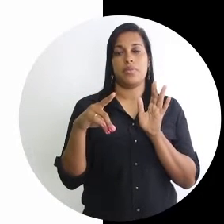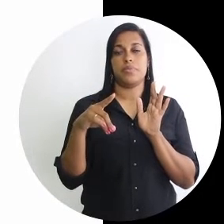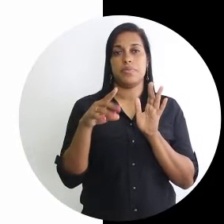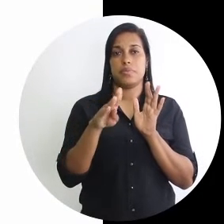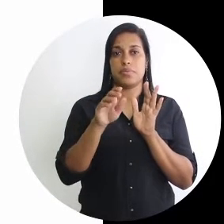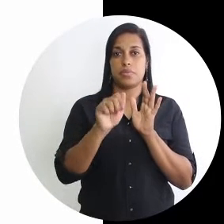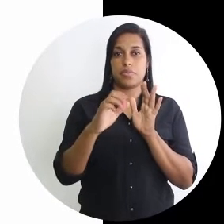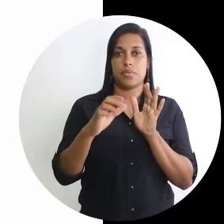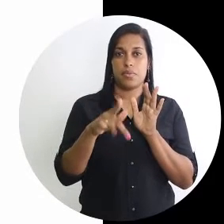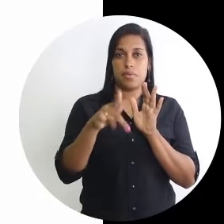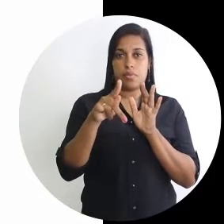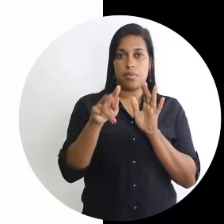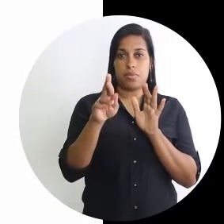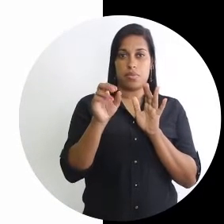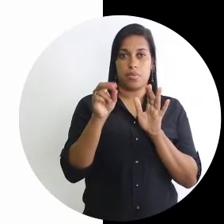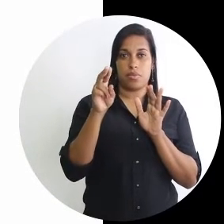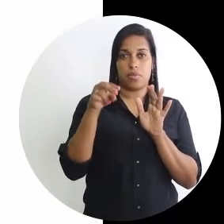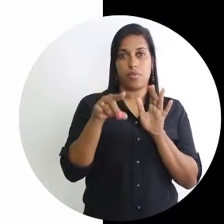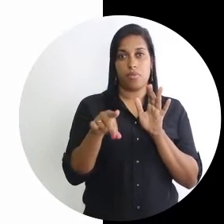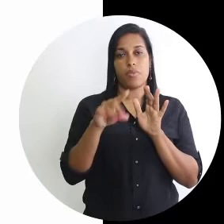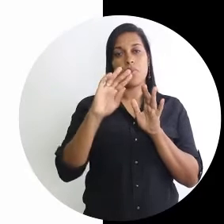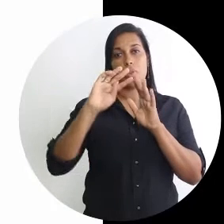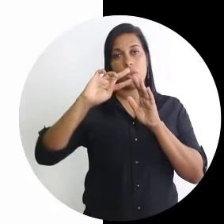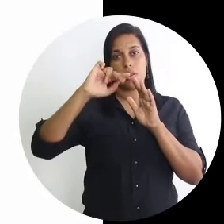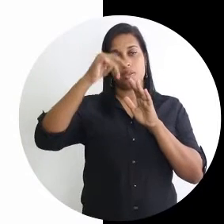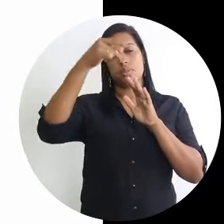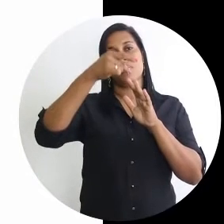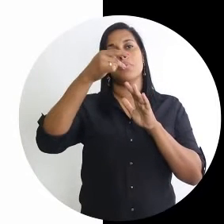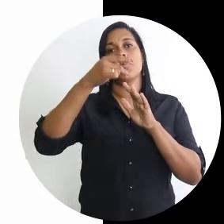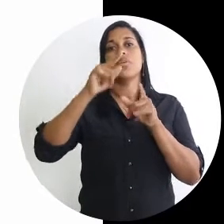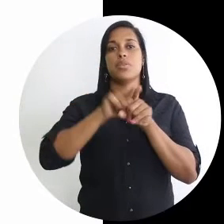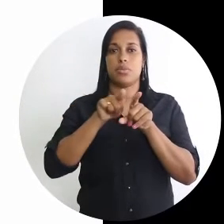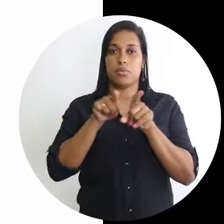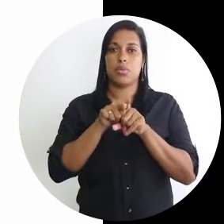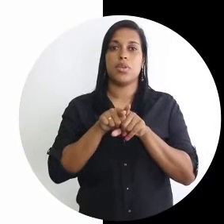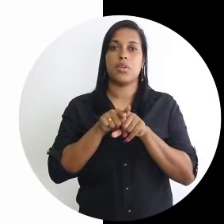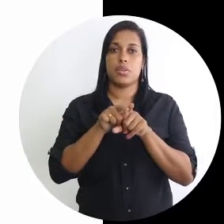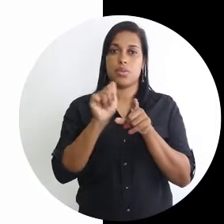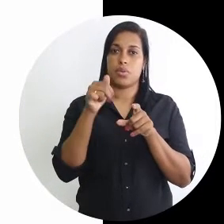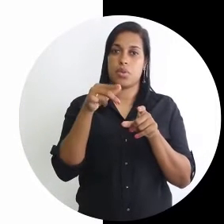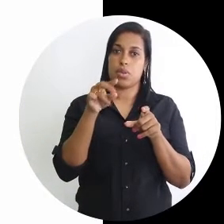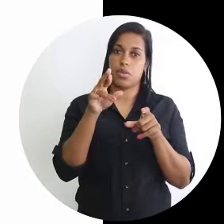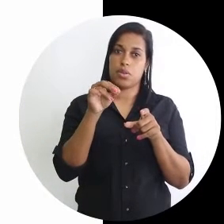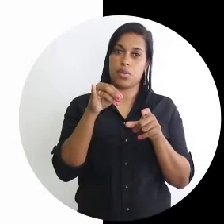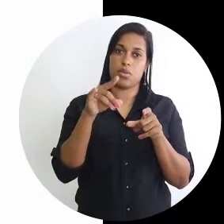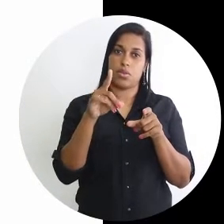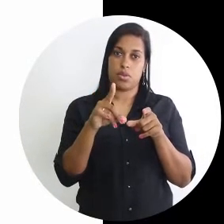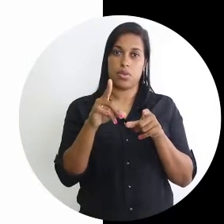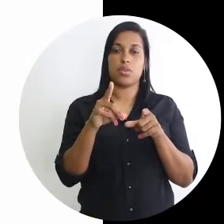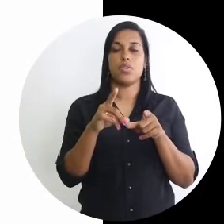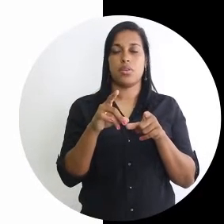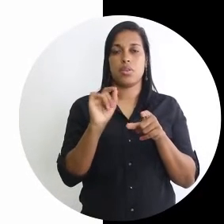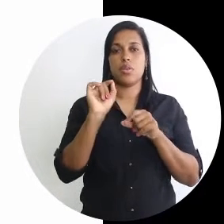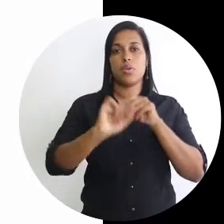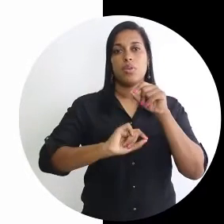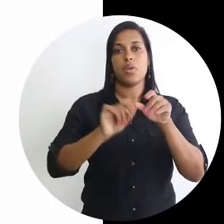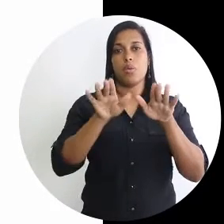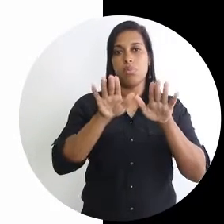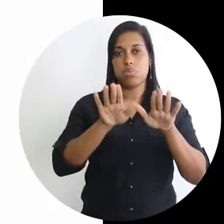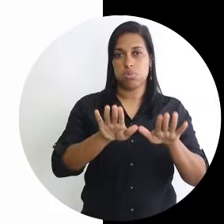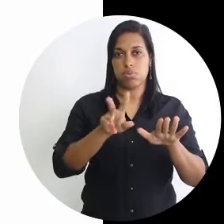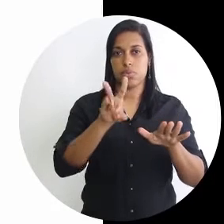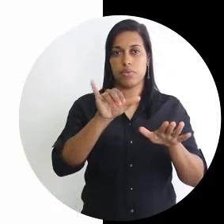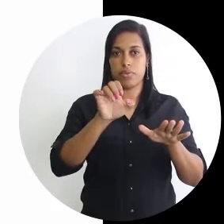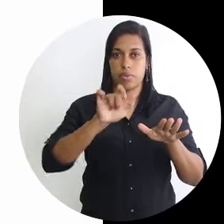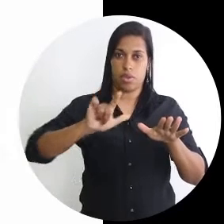seu background, e em cima da imagem de background e da imagem do Android está esse Frame Layout Demo, esse Text